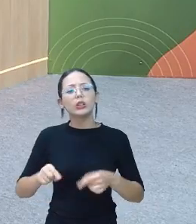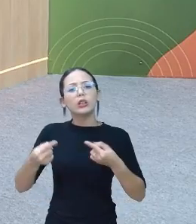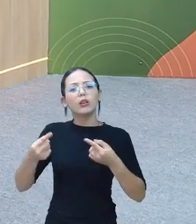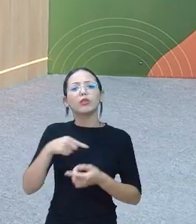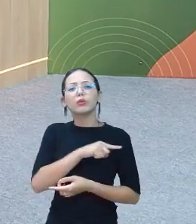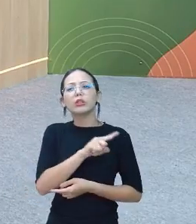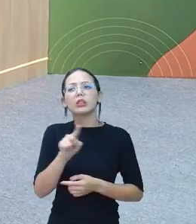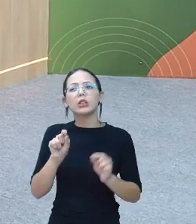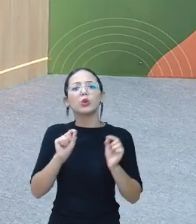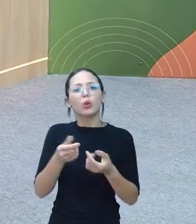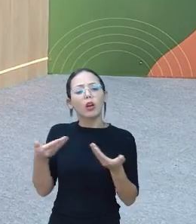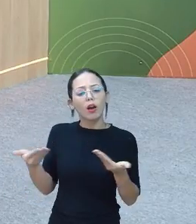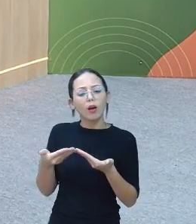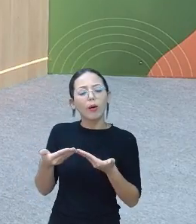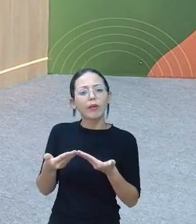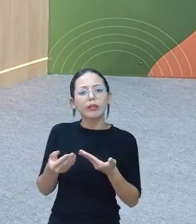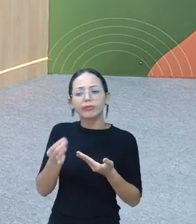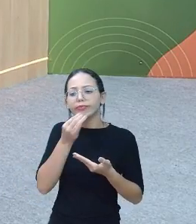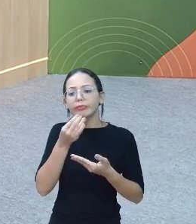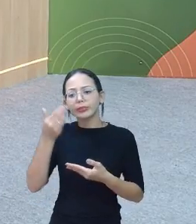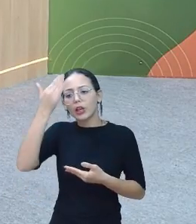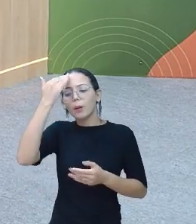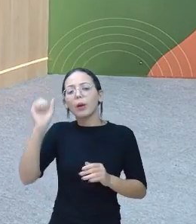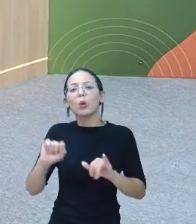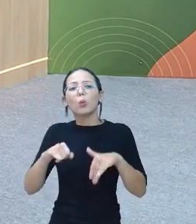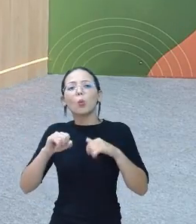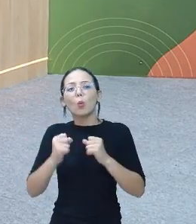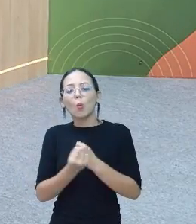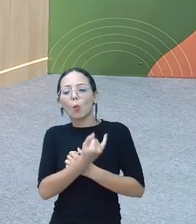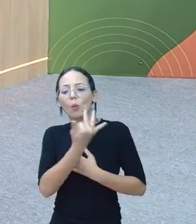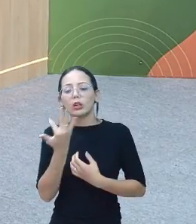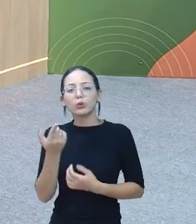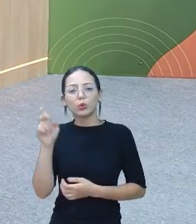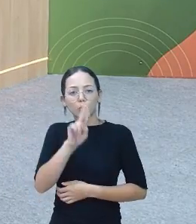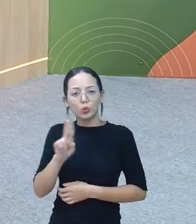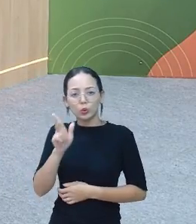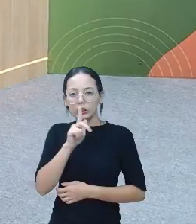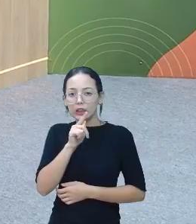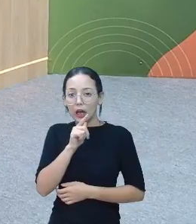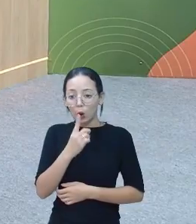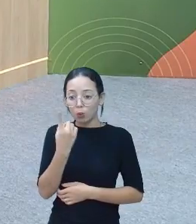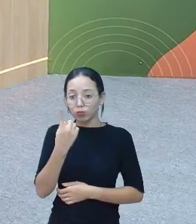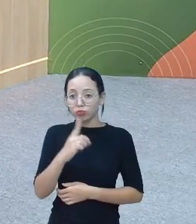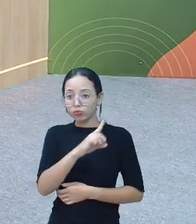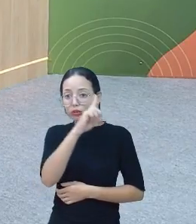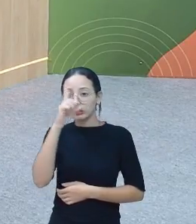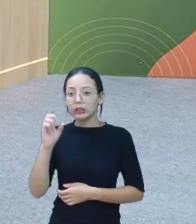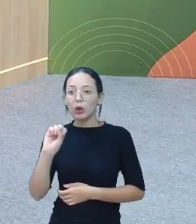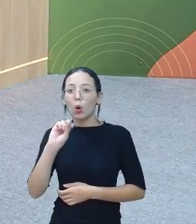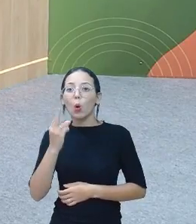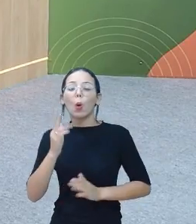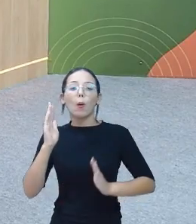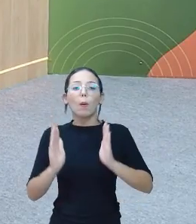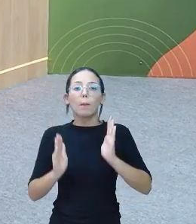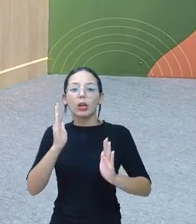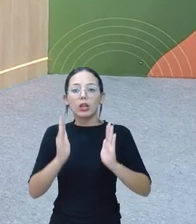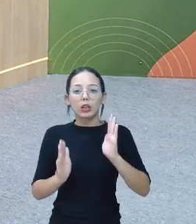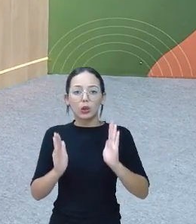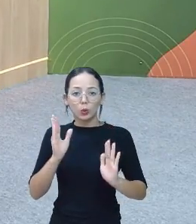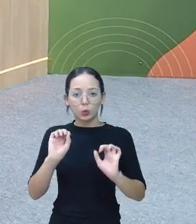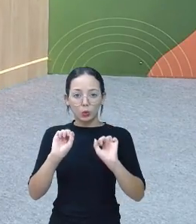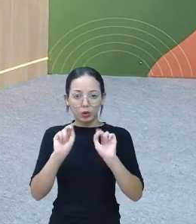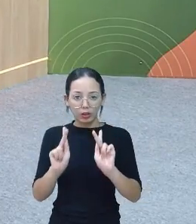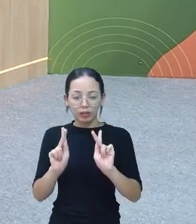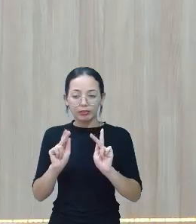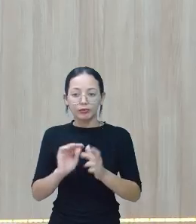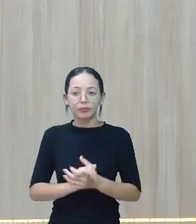você, a partir desse infográfico, ter uma noção de quanto você gasta de água num dia ou num período que fique a seu